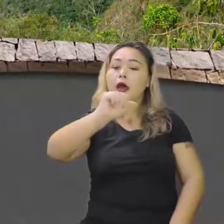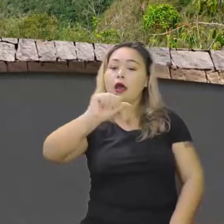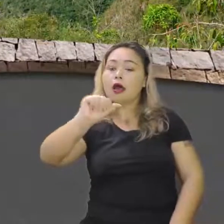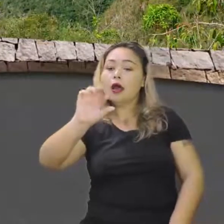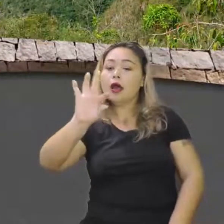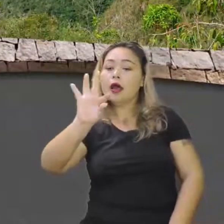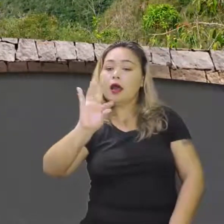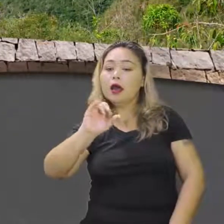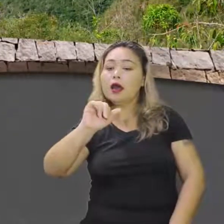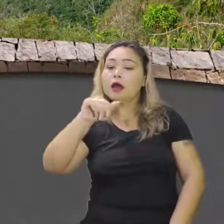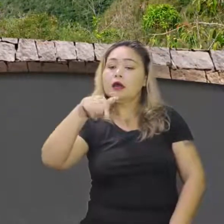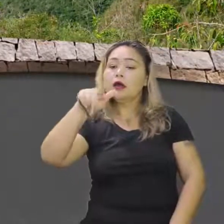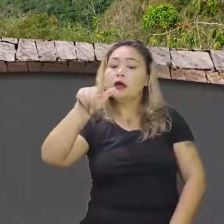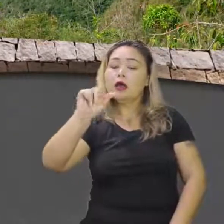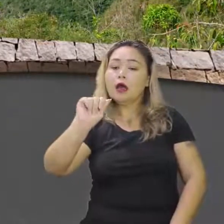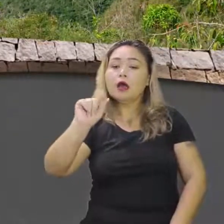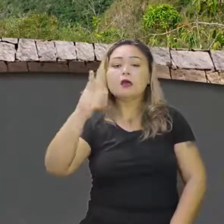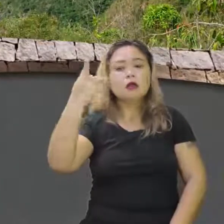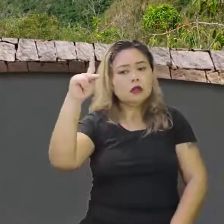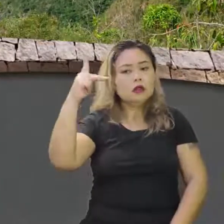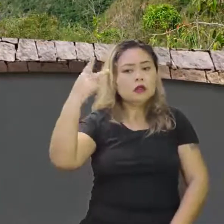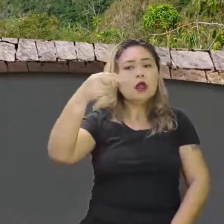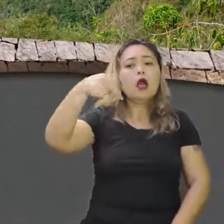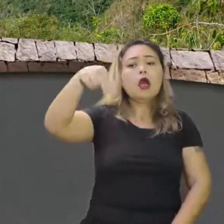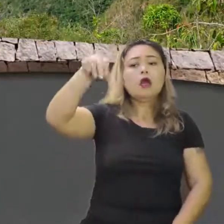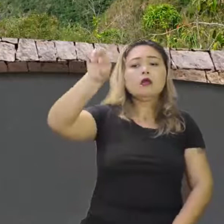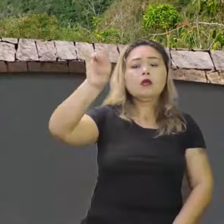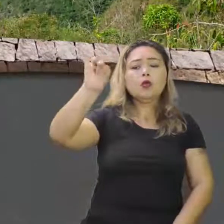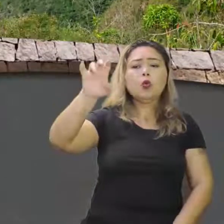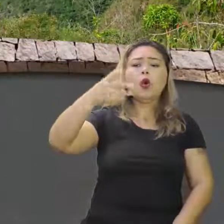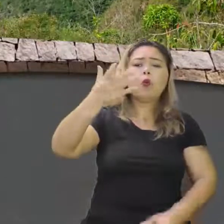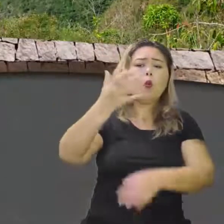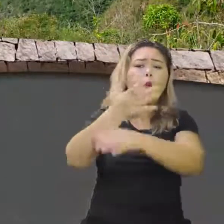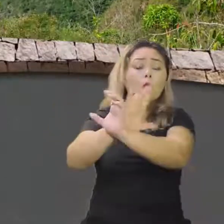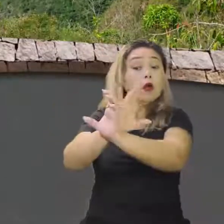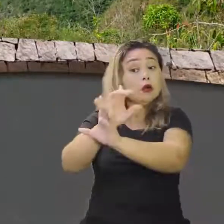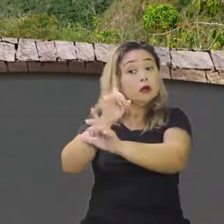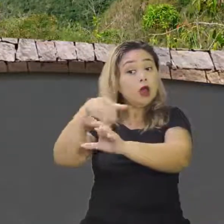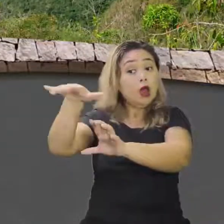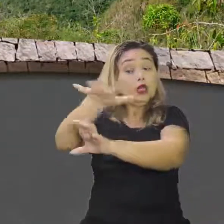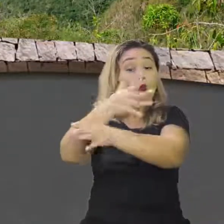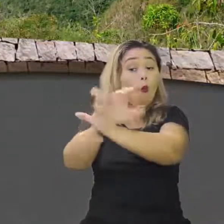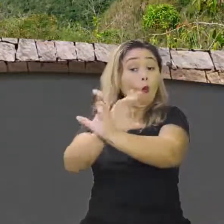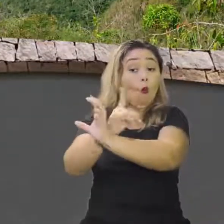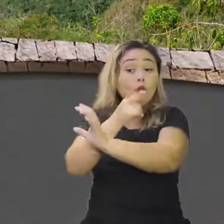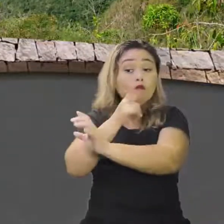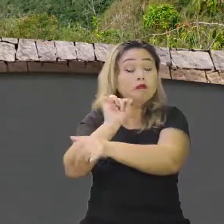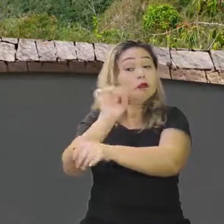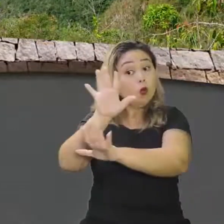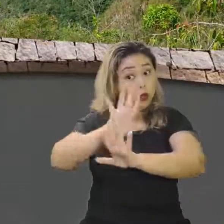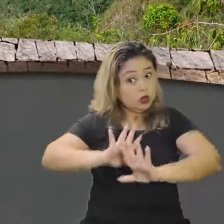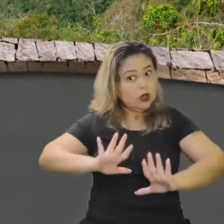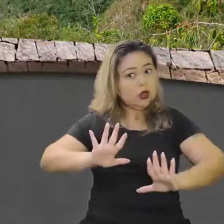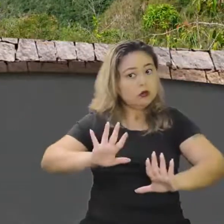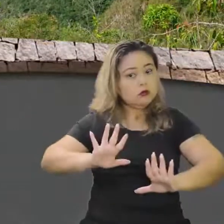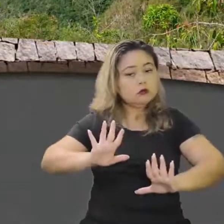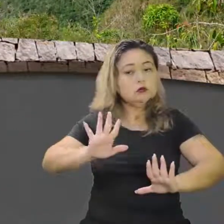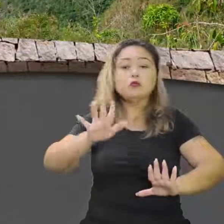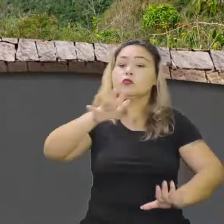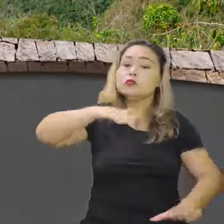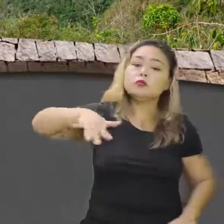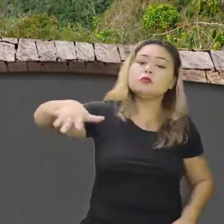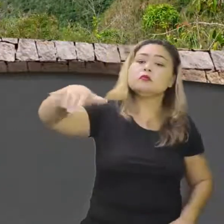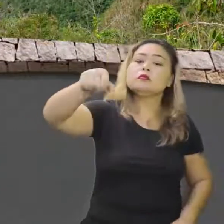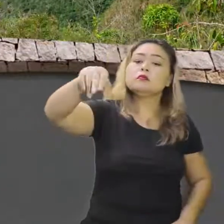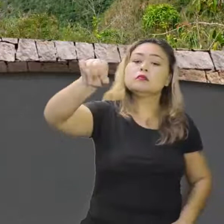É do Nordeste. É muito comum as pessoas dizerem assim, que o Nordeste é uma região seca. Toma cuidado, tá? Não é o Nordeste que é uma